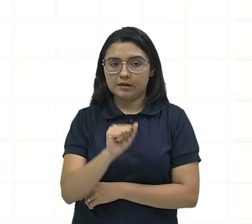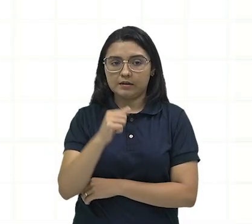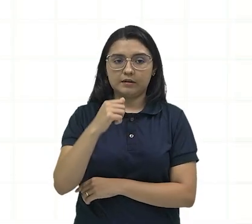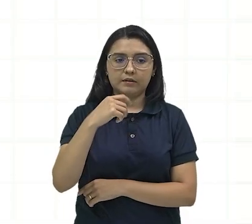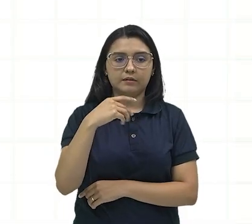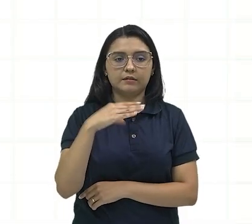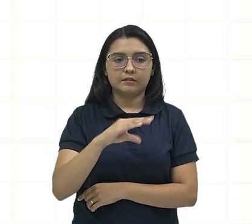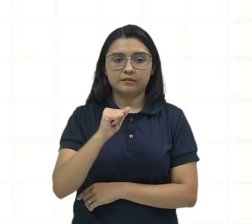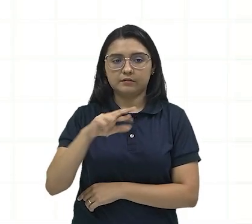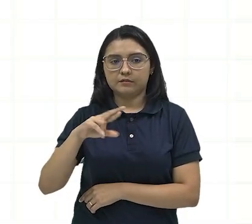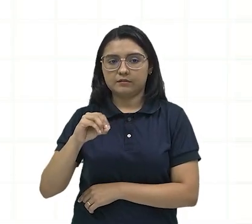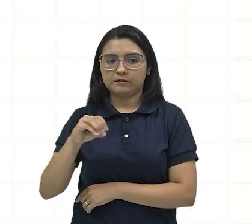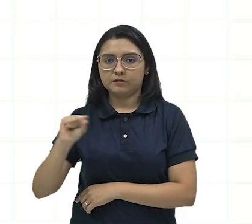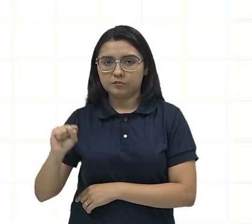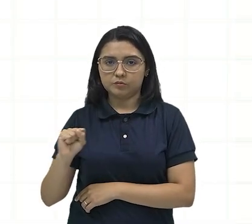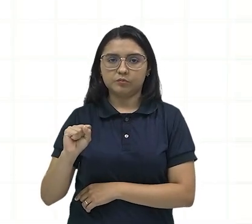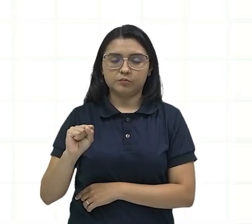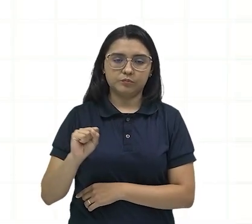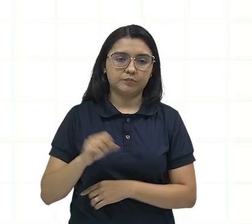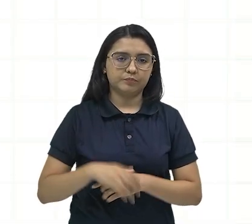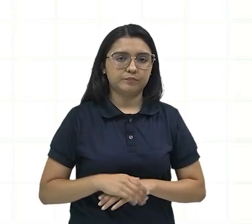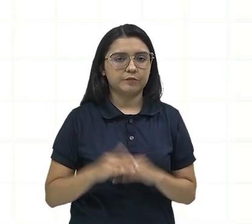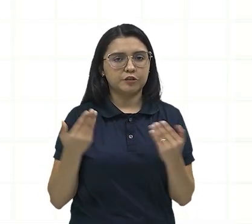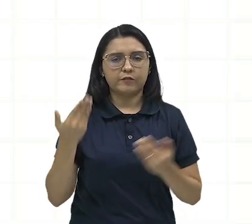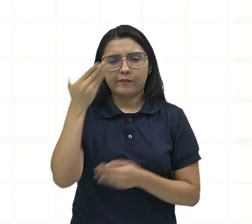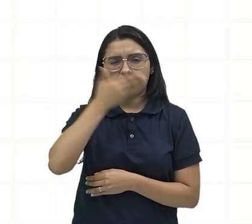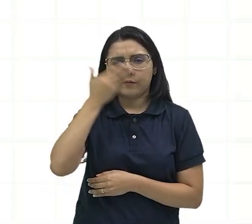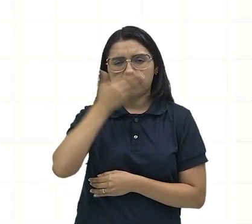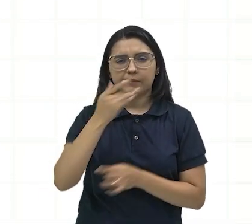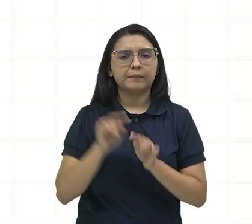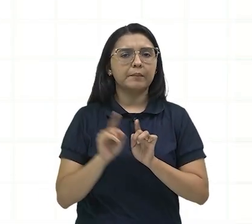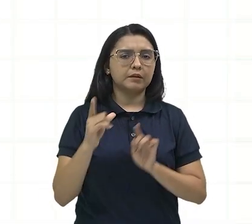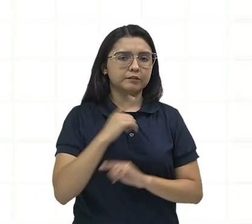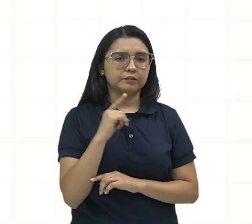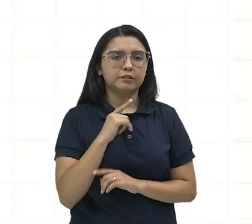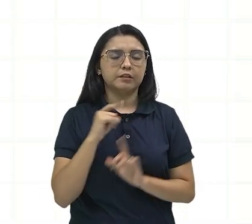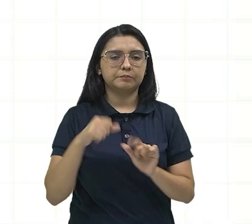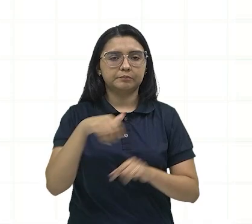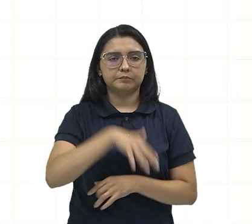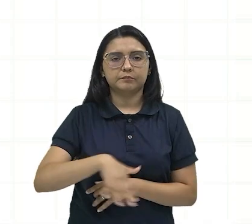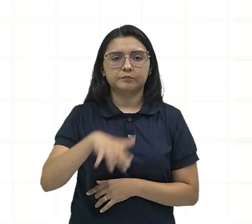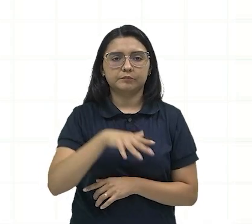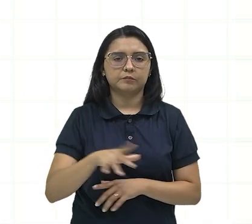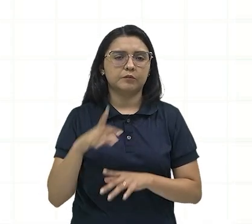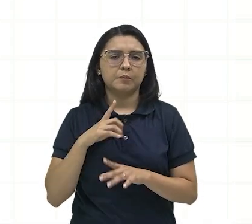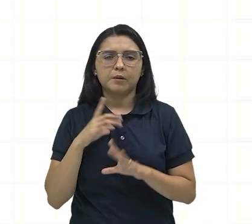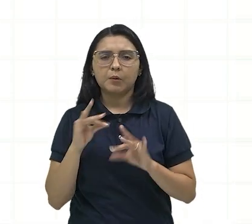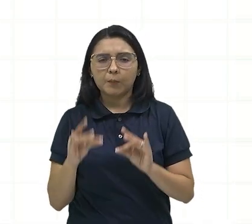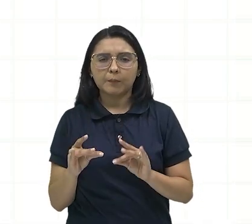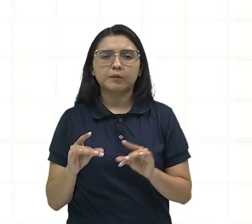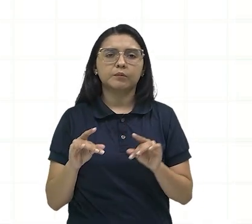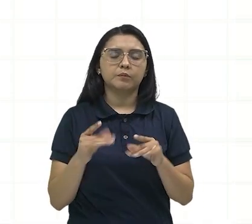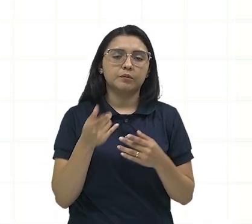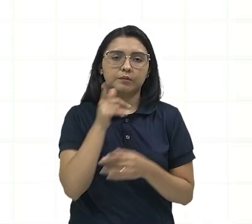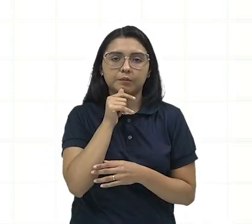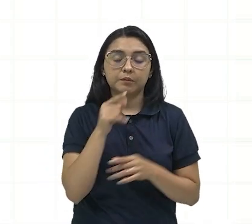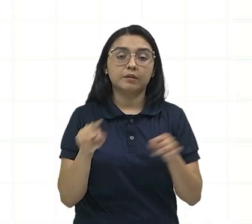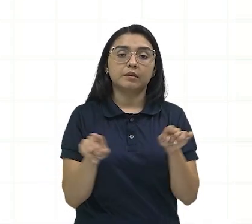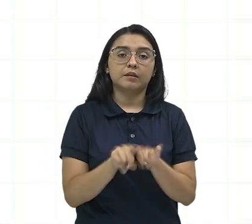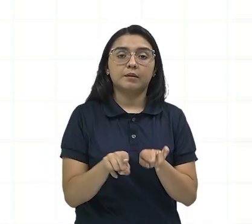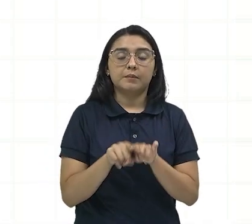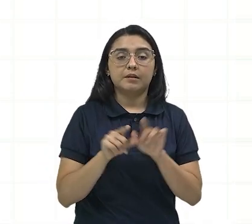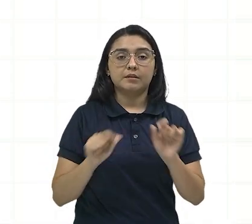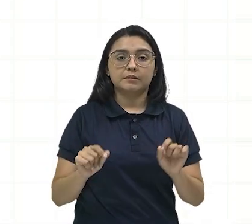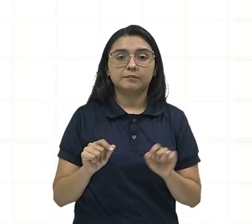quase invisíveis os ácaros, sabe? Mas eles estão muito presentes em ambientes úmidos. E saibam,